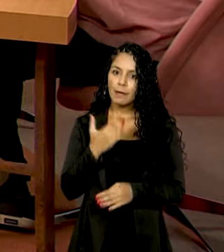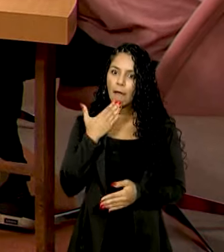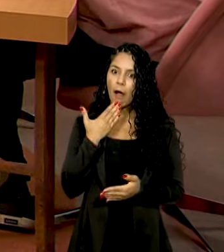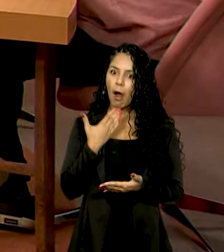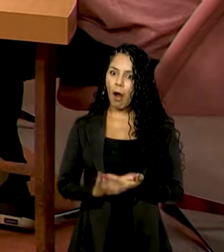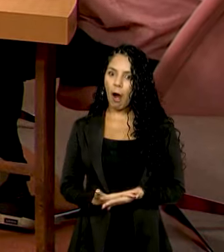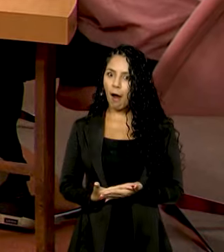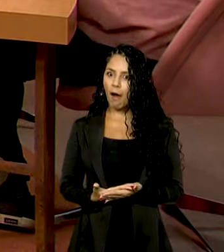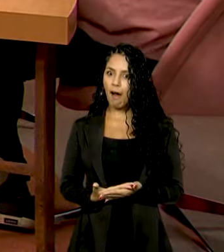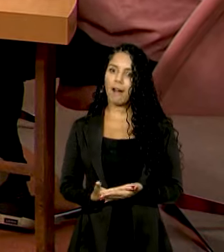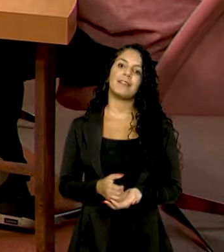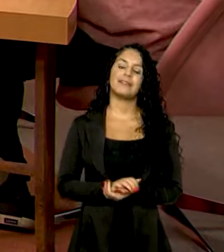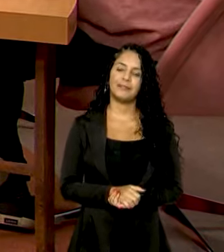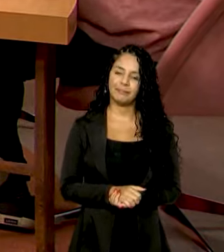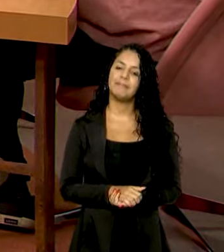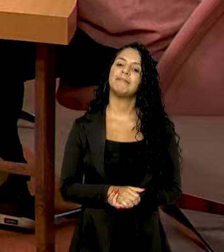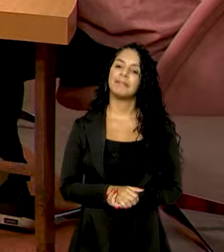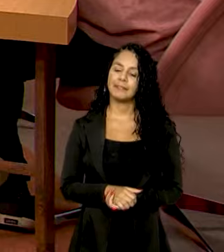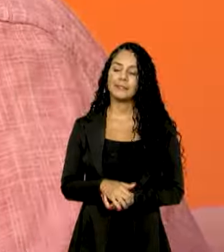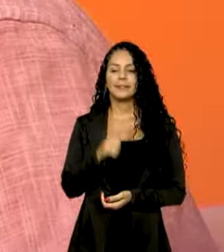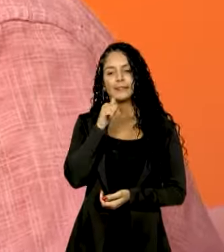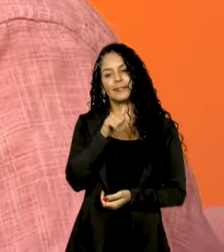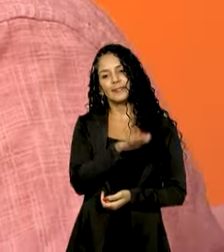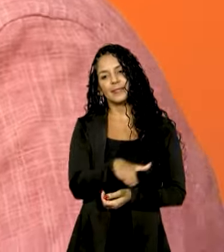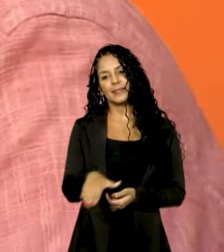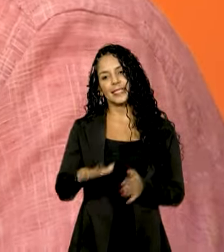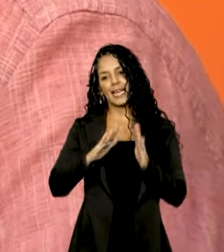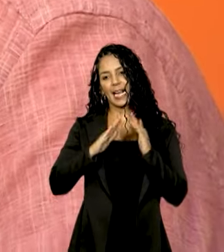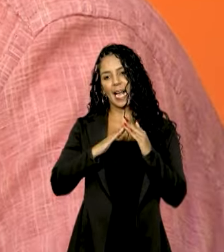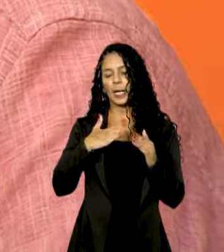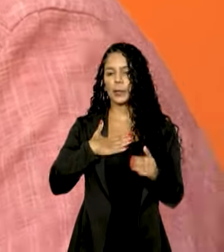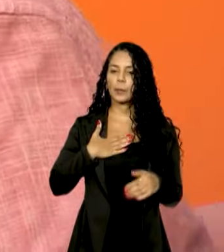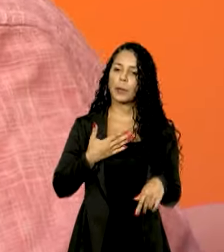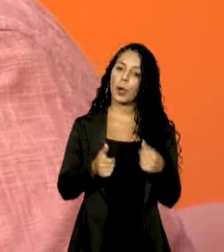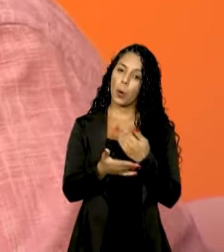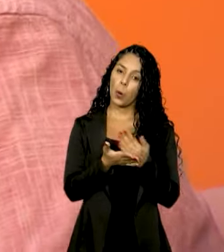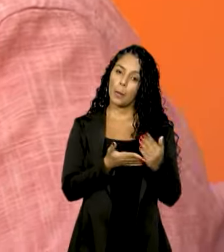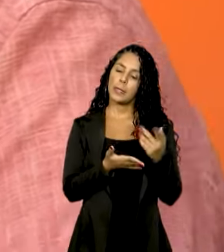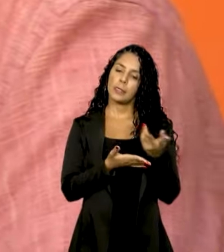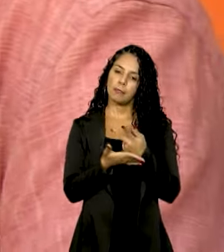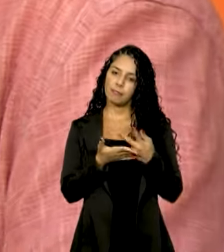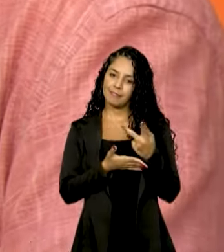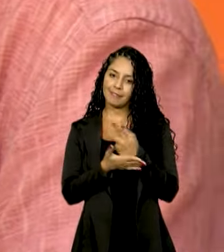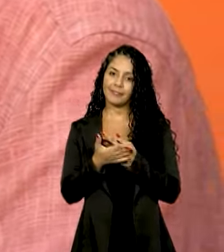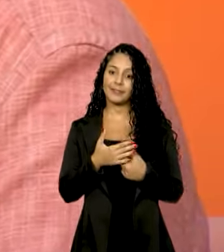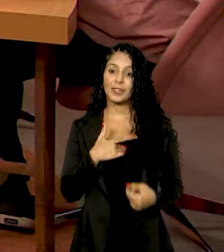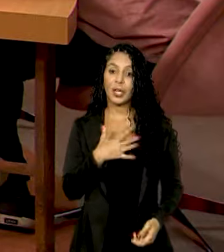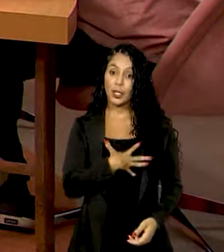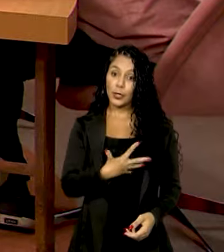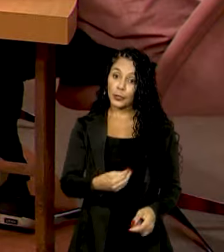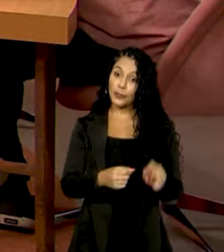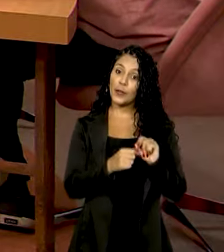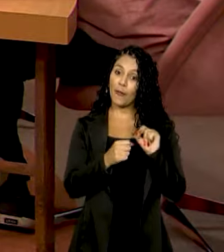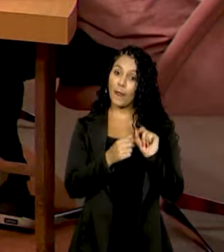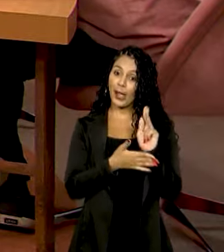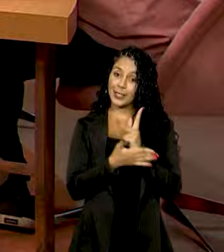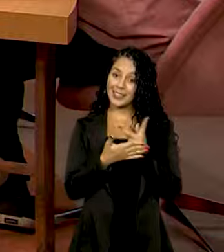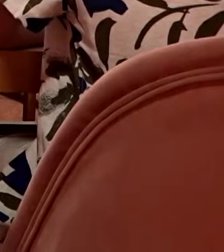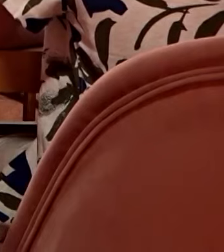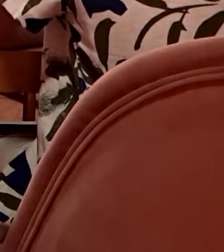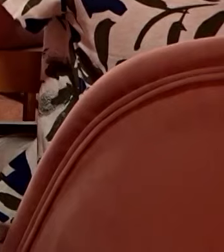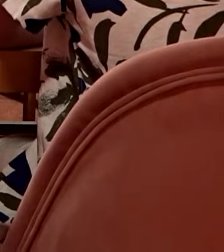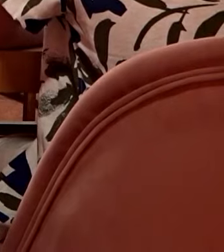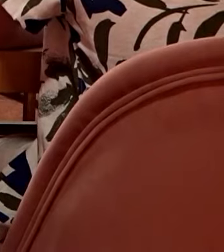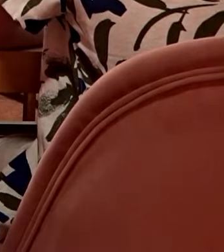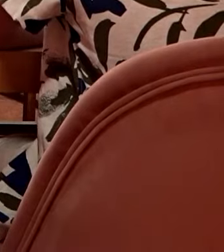boca assim. Aí eu fiz, as meninas estavam dormindo em casa comigo, elas começaram a ilustrar, mas aí eu subi depois. Suas filhas fizeram desenho, gente. Aí